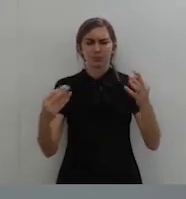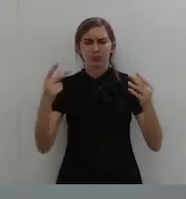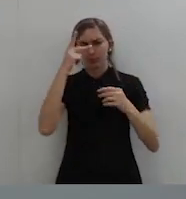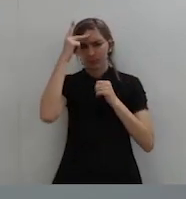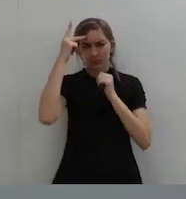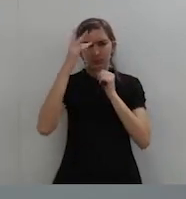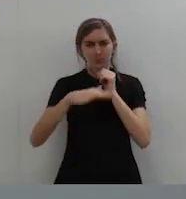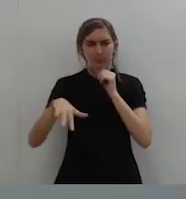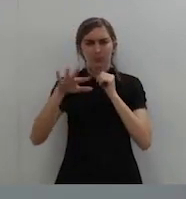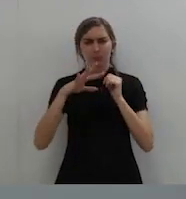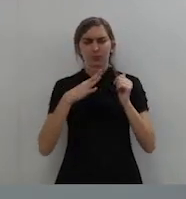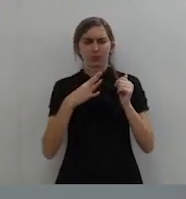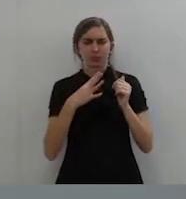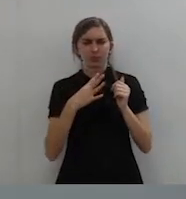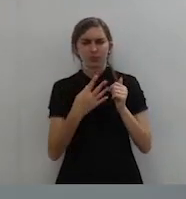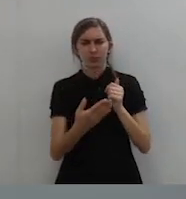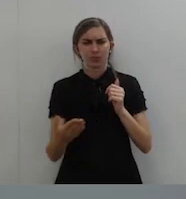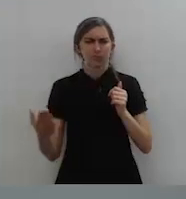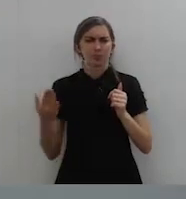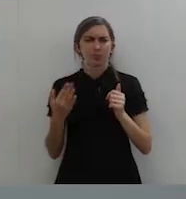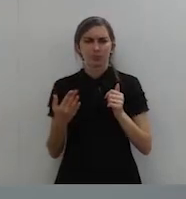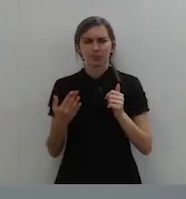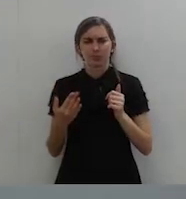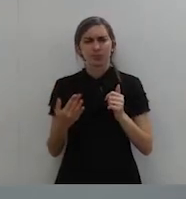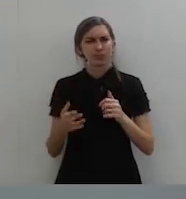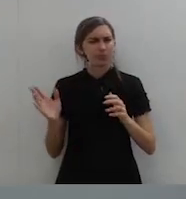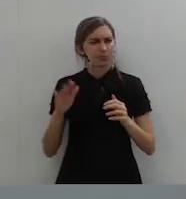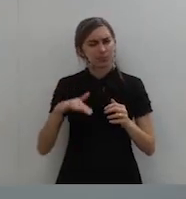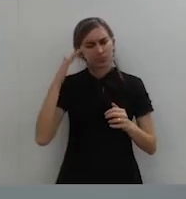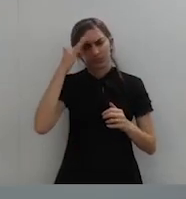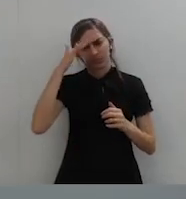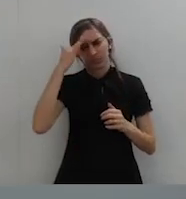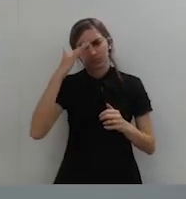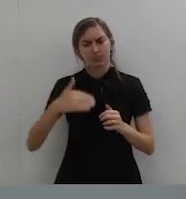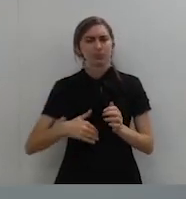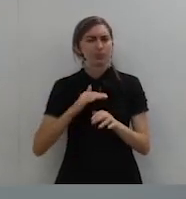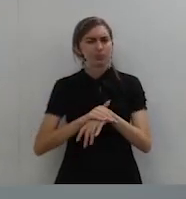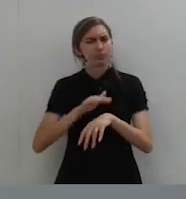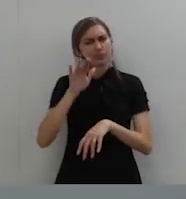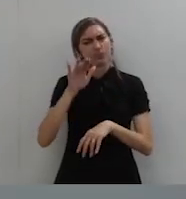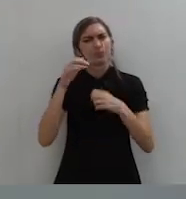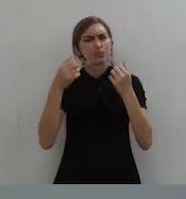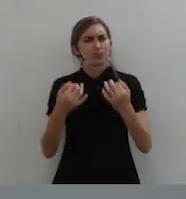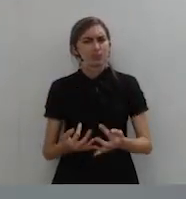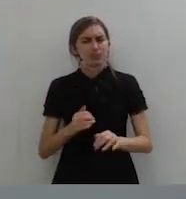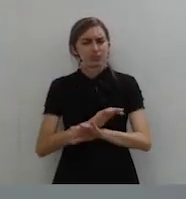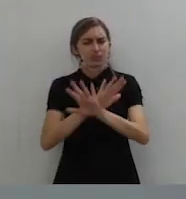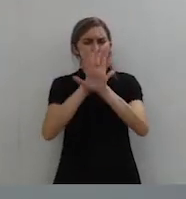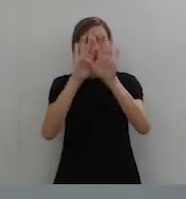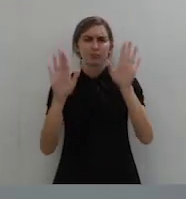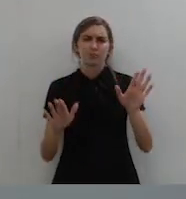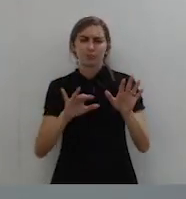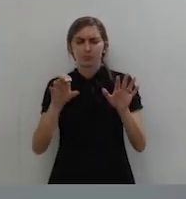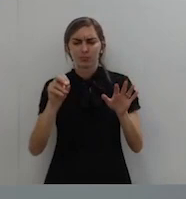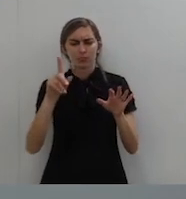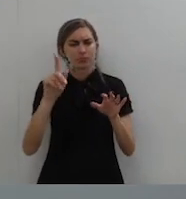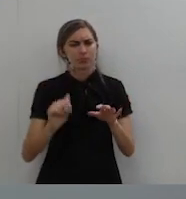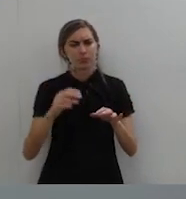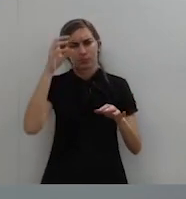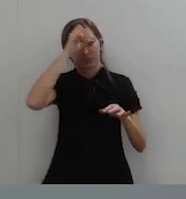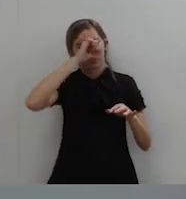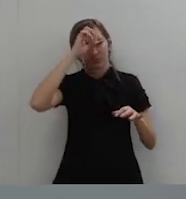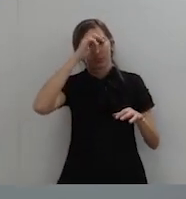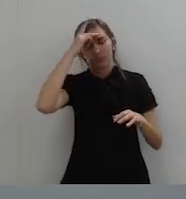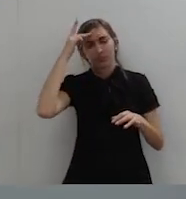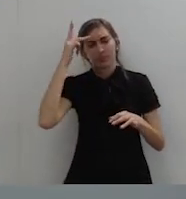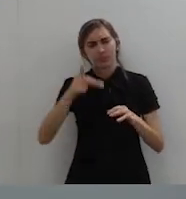muitas pessoas conhecem, é algo que todo mundo conhece? Vamos lá entender um pouquinho mais. De modo bem amplo, são jogos que